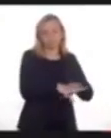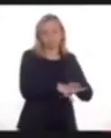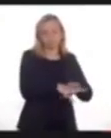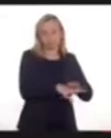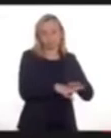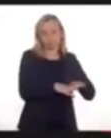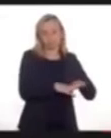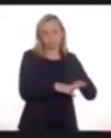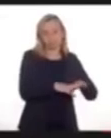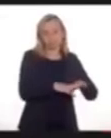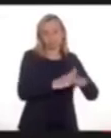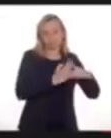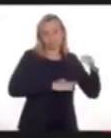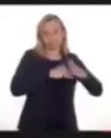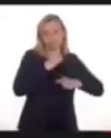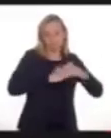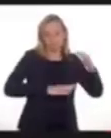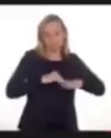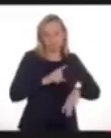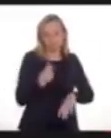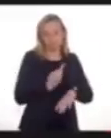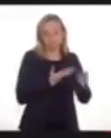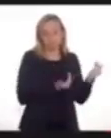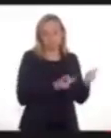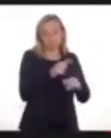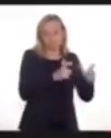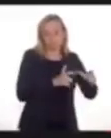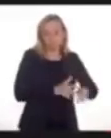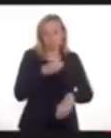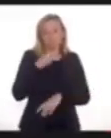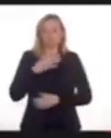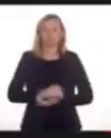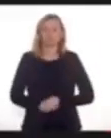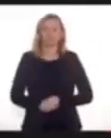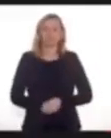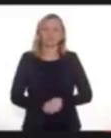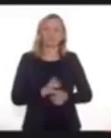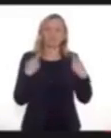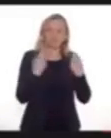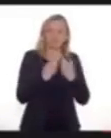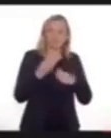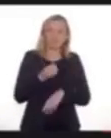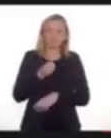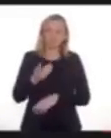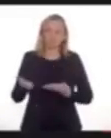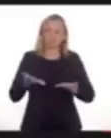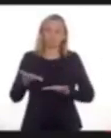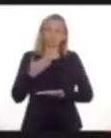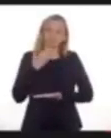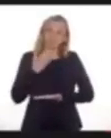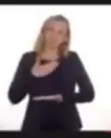jovens, porque aqui o espaço é muito bom e essa reunião serviu muito para